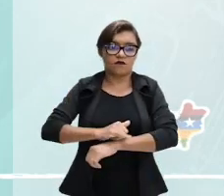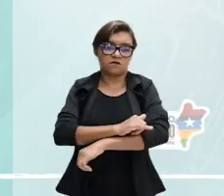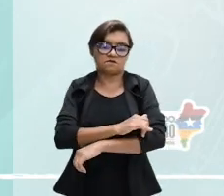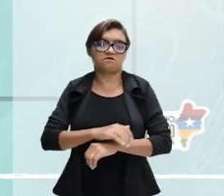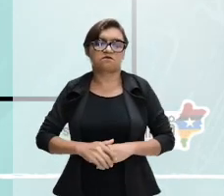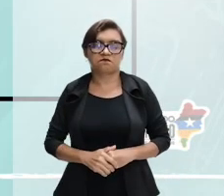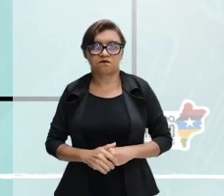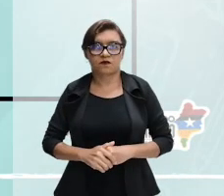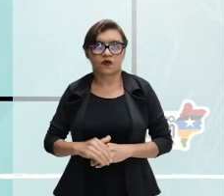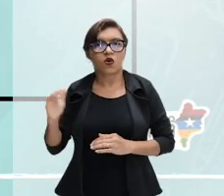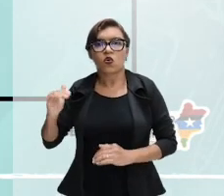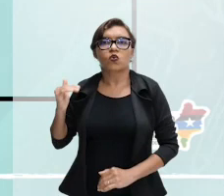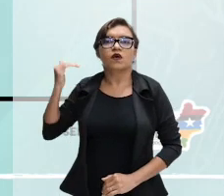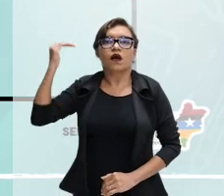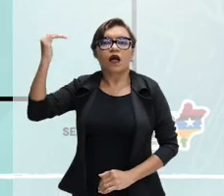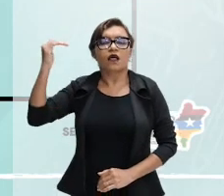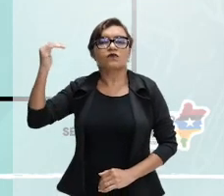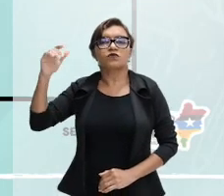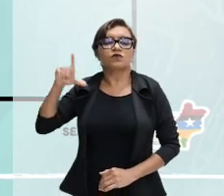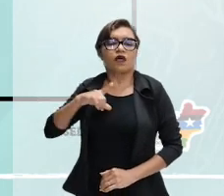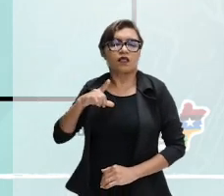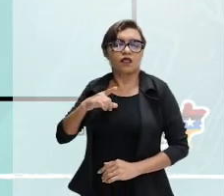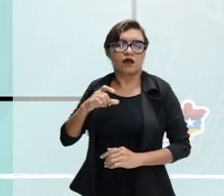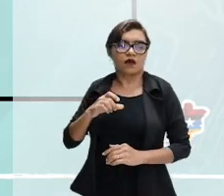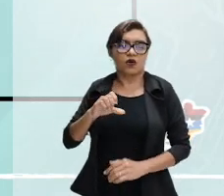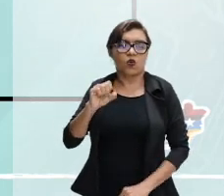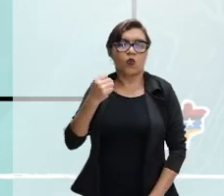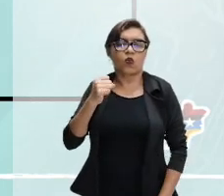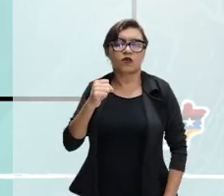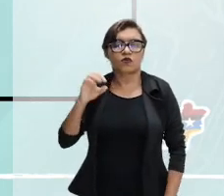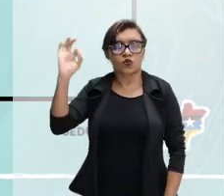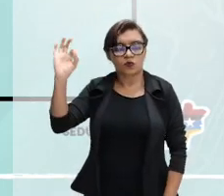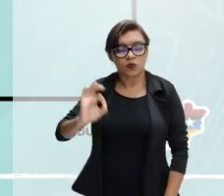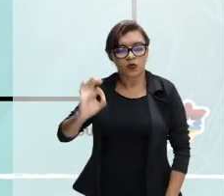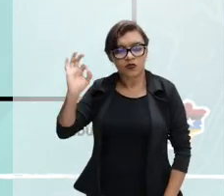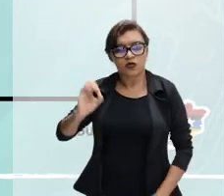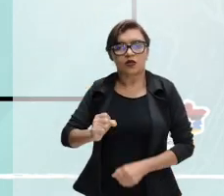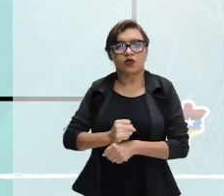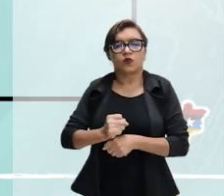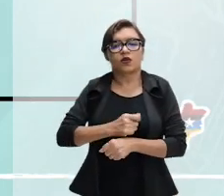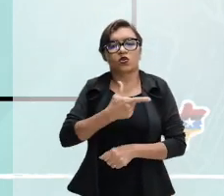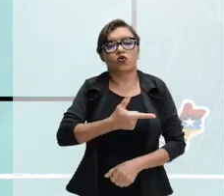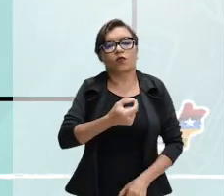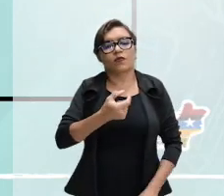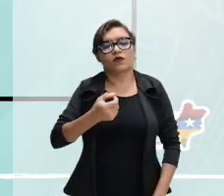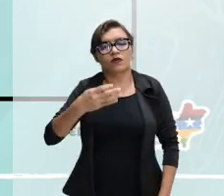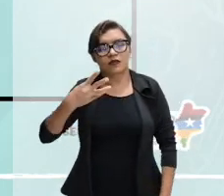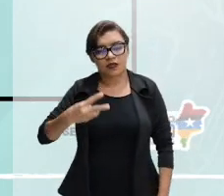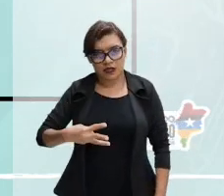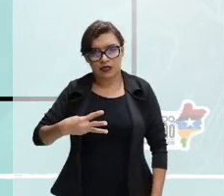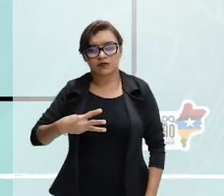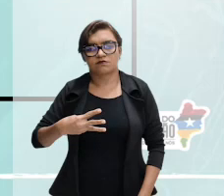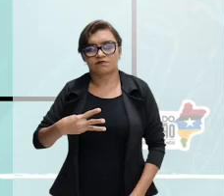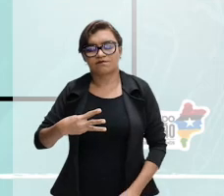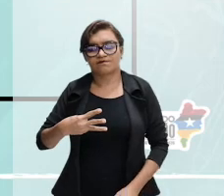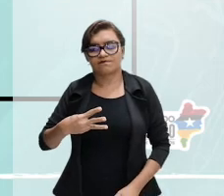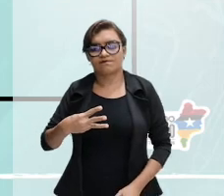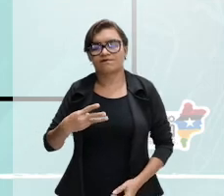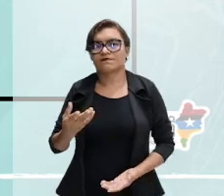adulta, 88% da população em 2013 tinha um peso normal. Apenas 12% eram o